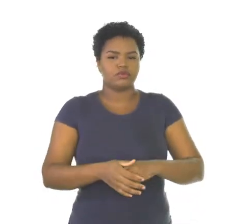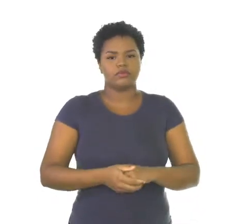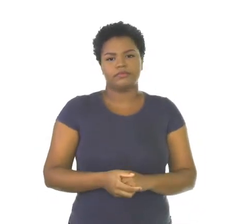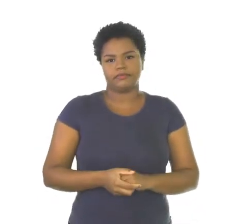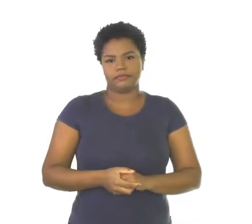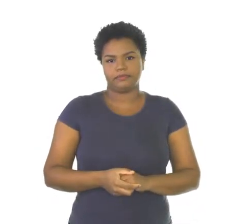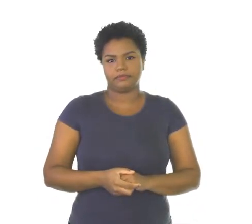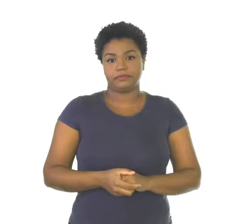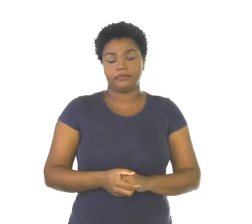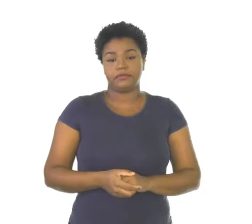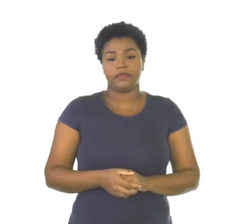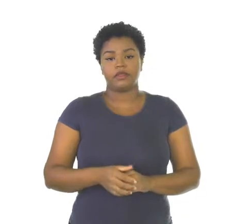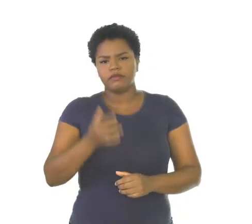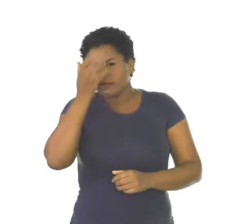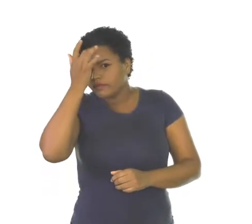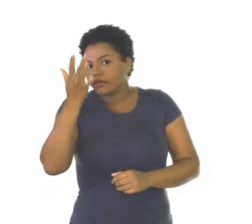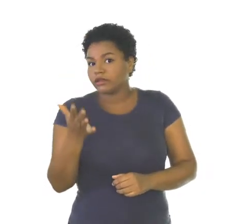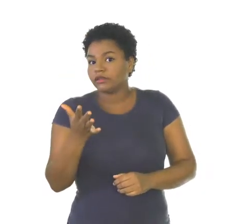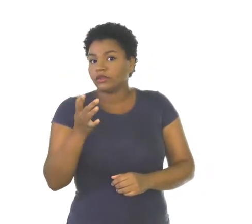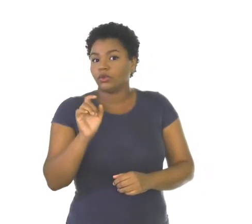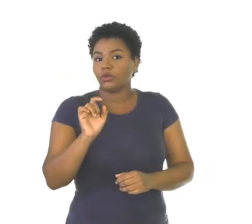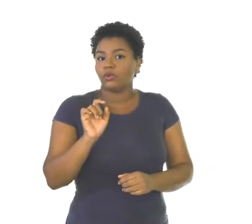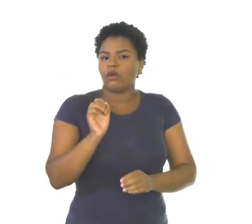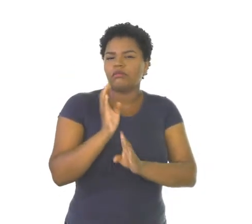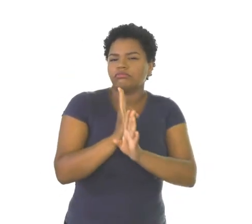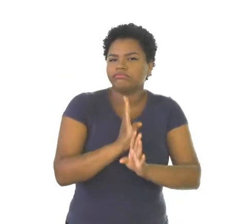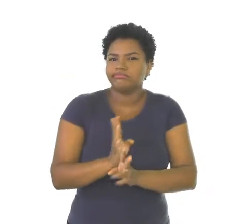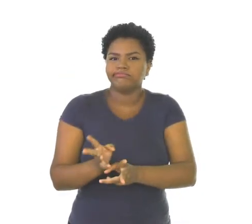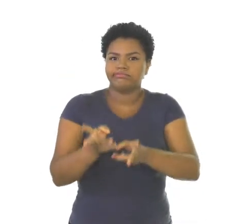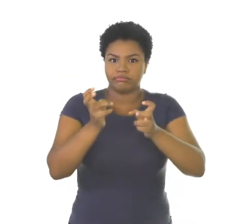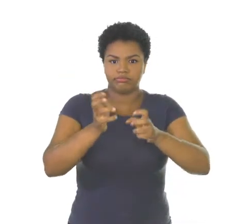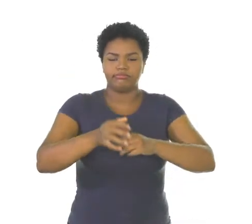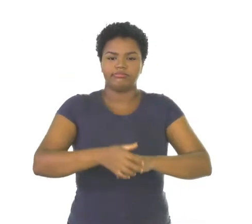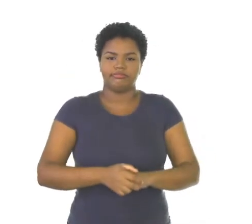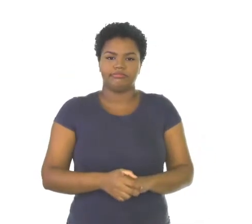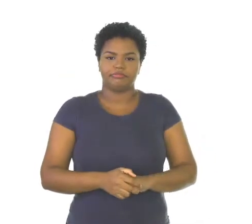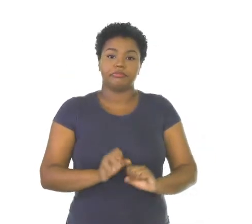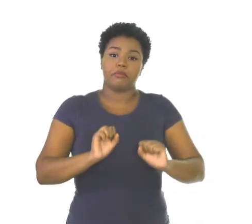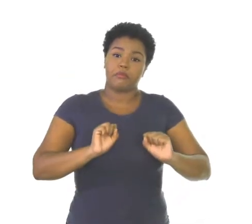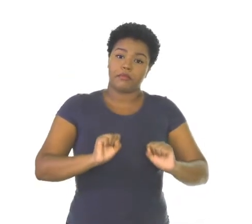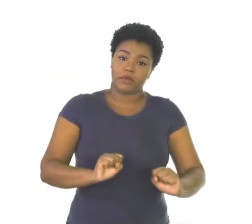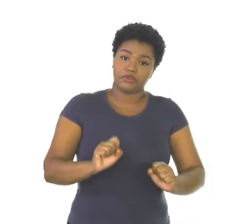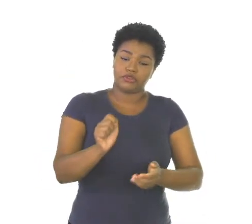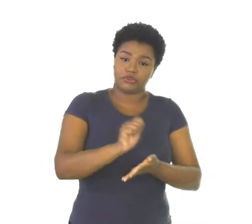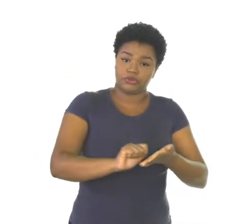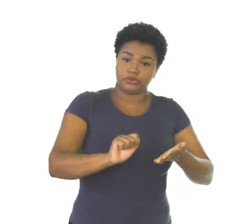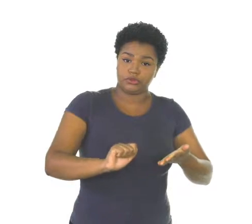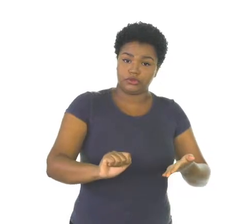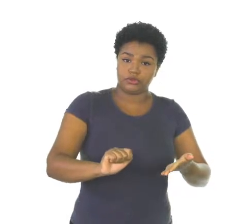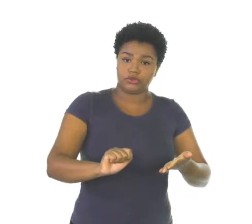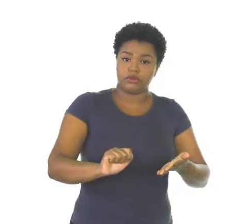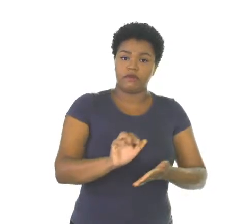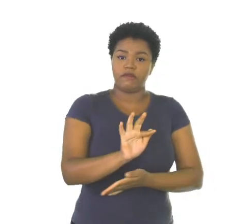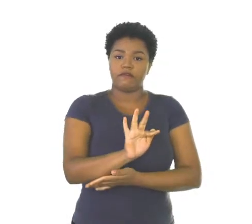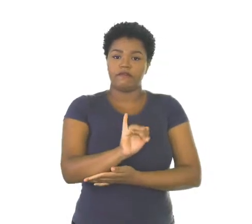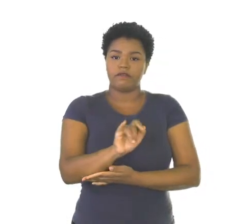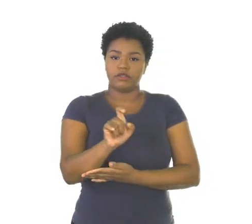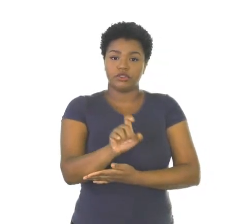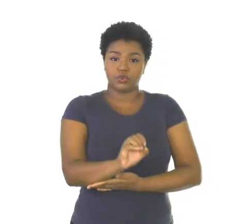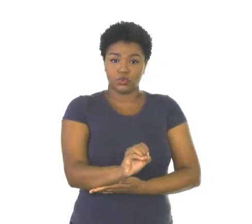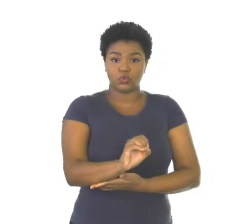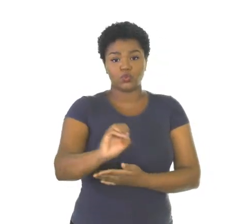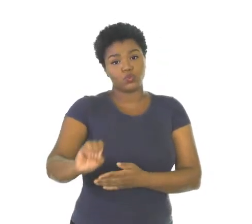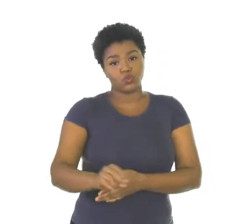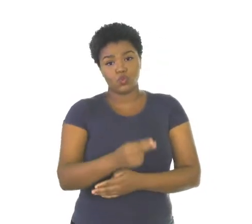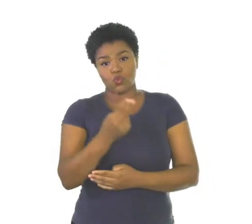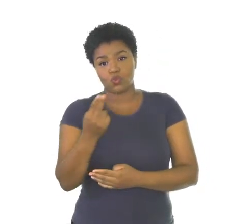estrutura, que facilitam sua identificação. Ele pode ser escrito de forma fixa ou